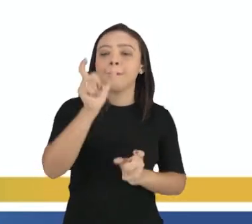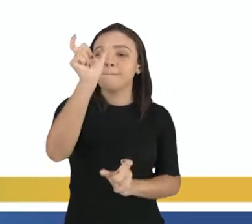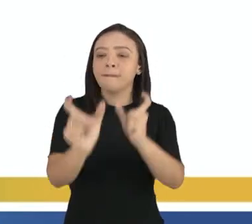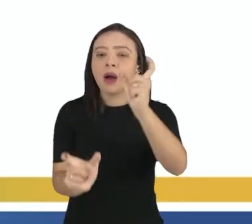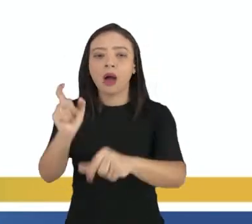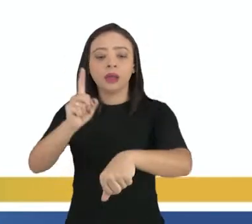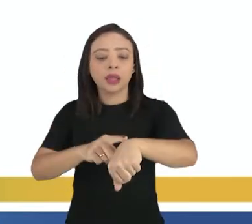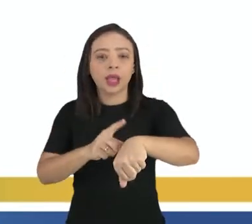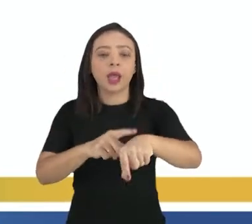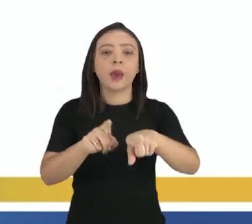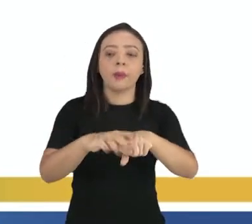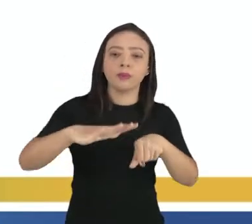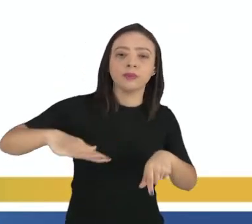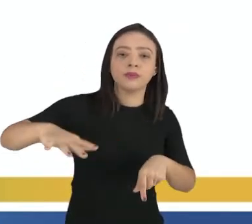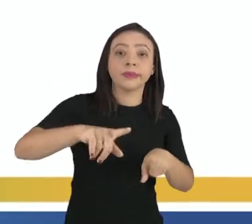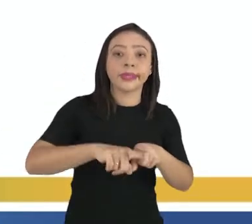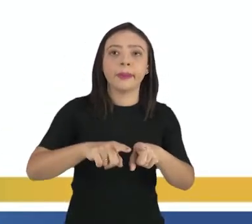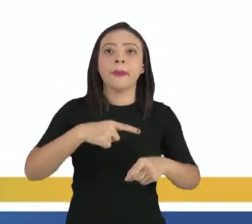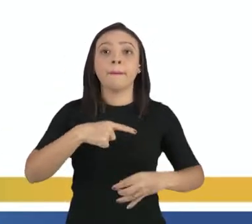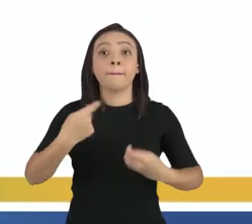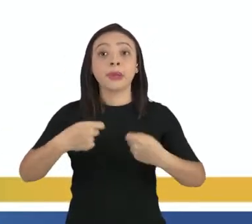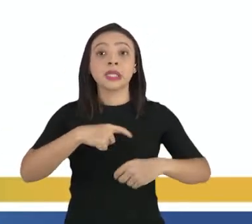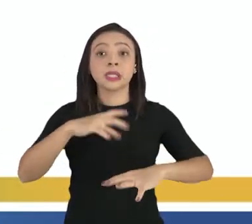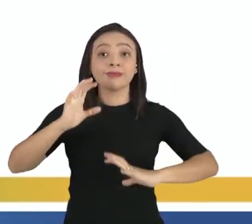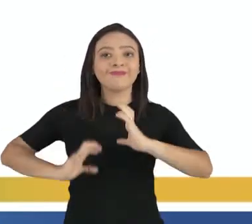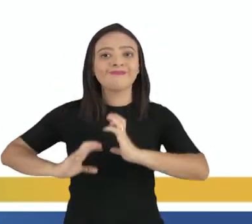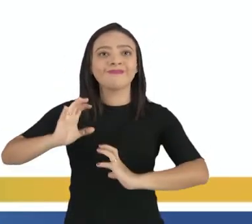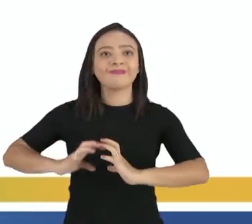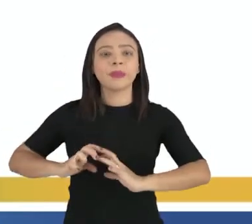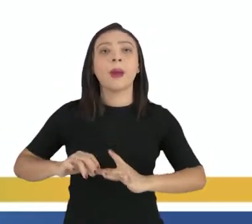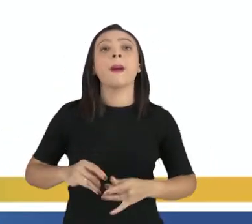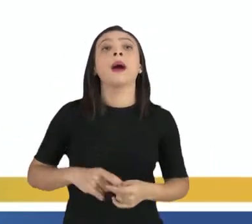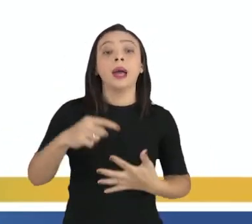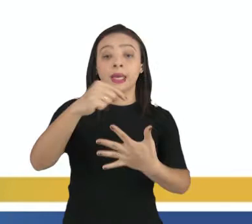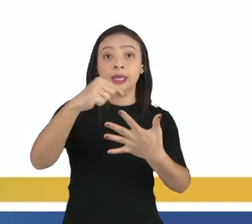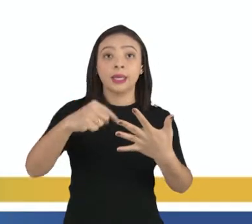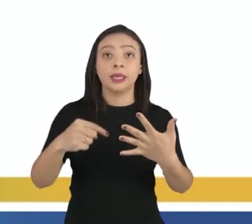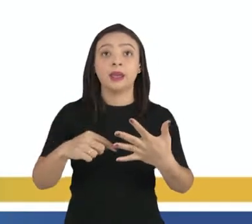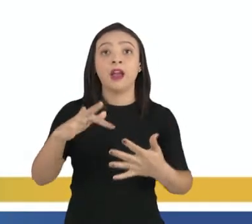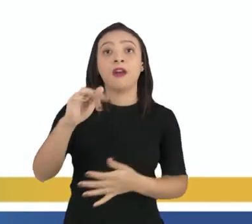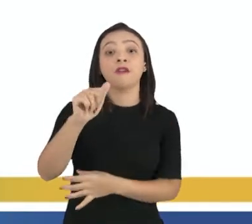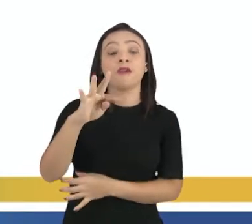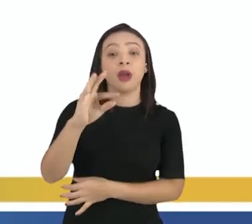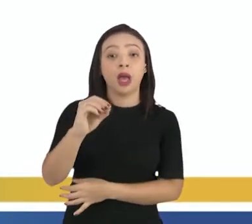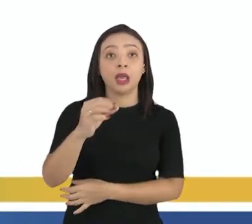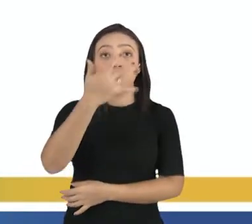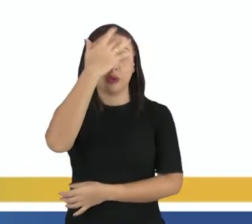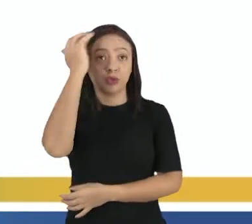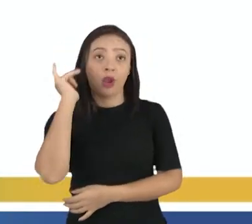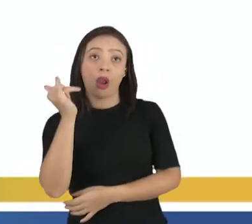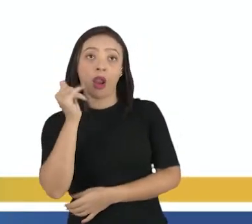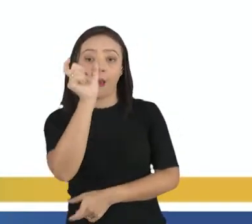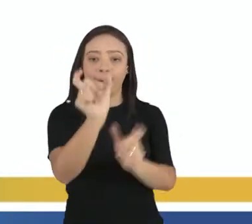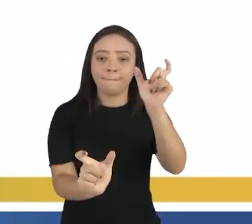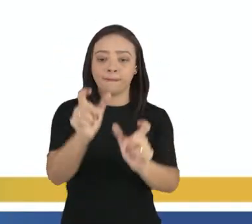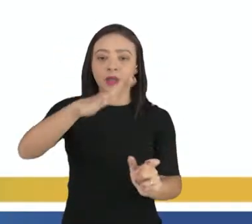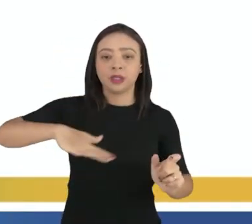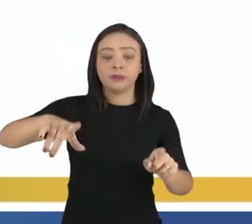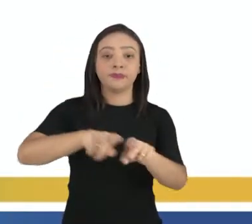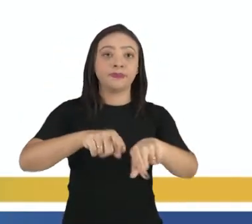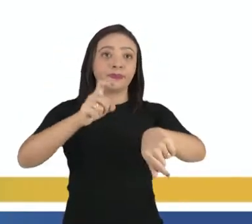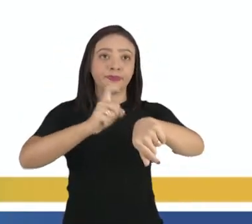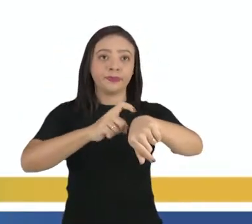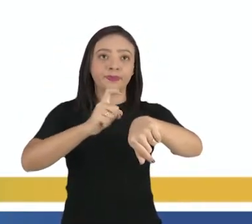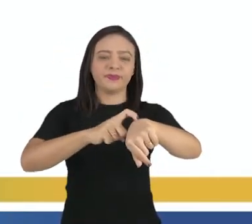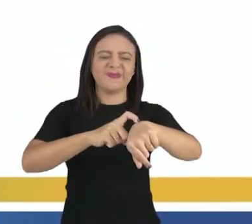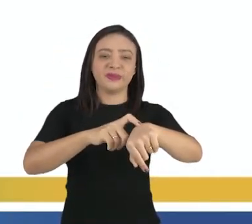tempo espaço e conflito seus elementos são faz o narrador personagens espaço